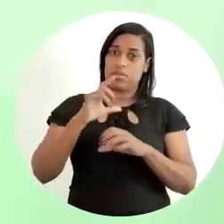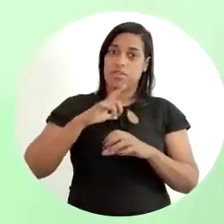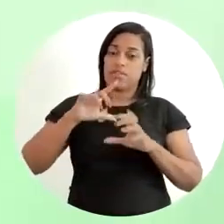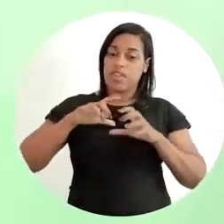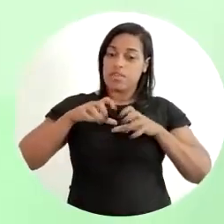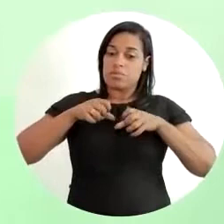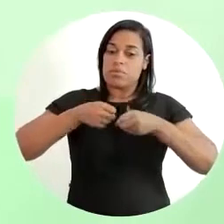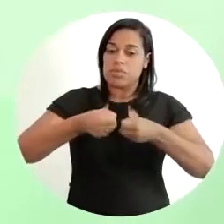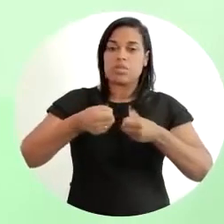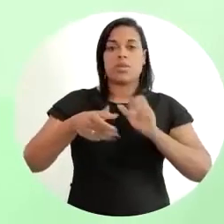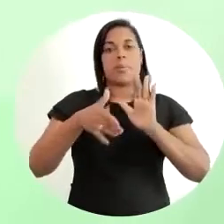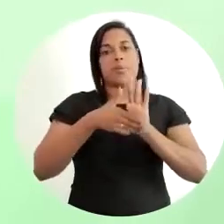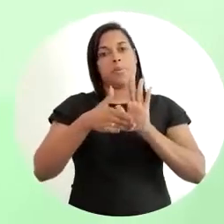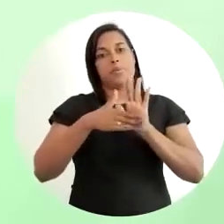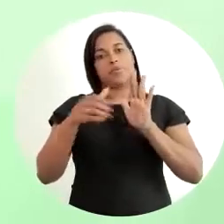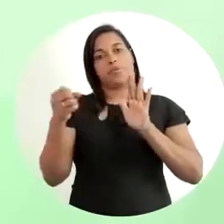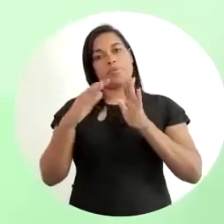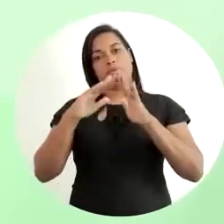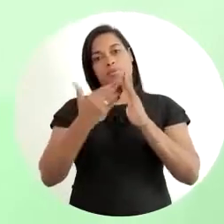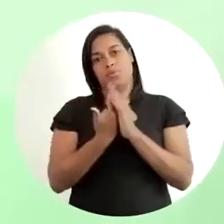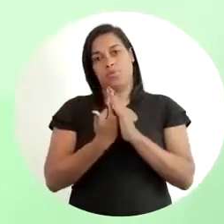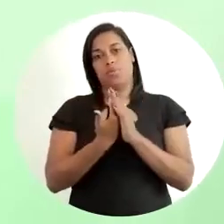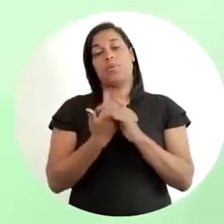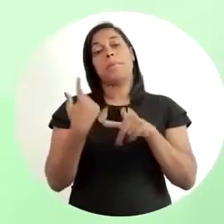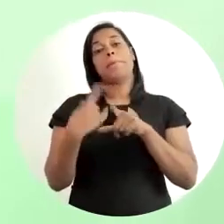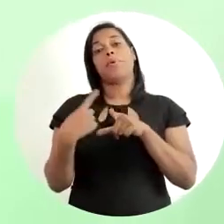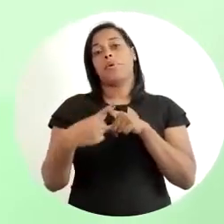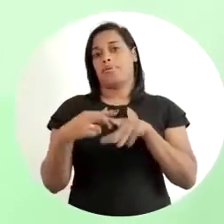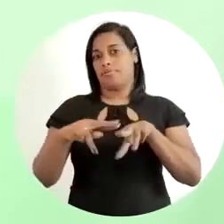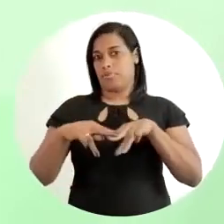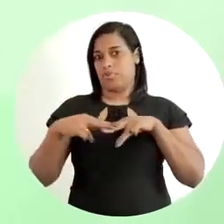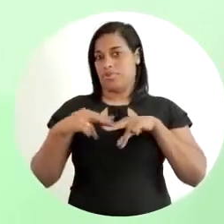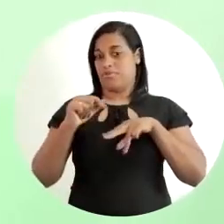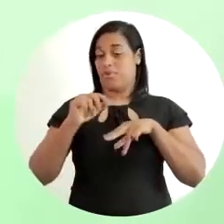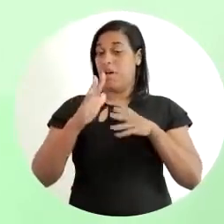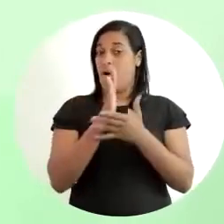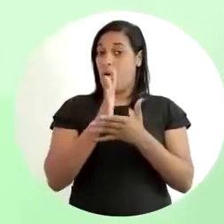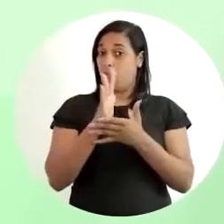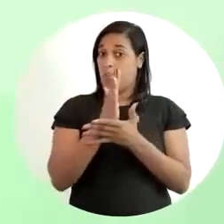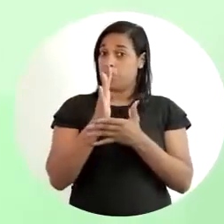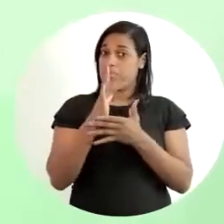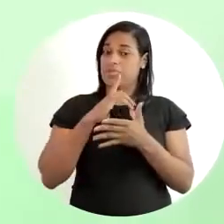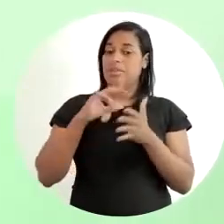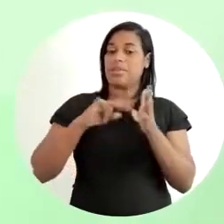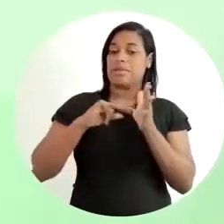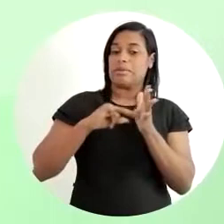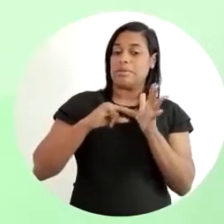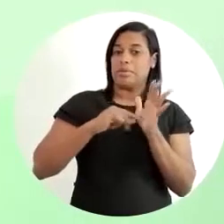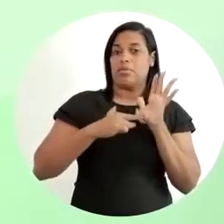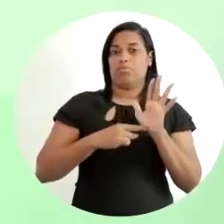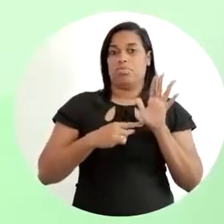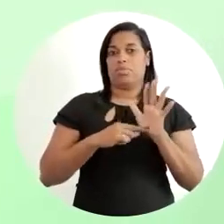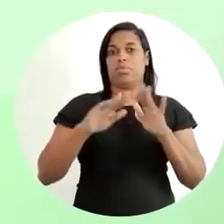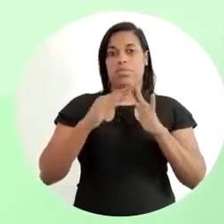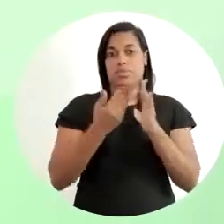fez resistência à proposta da escola nova, porque um dos elementos